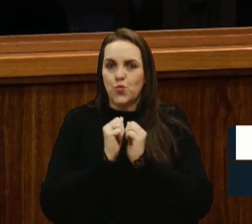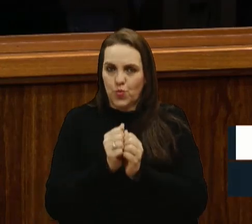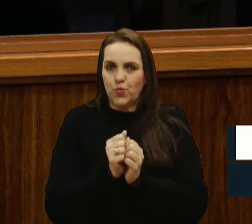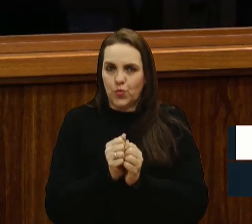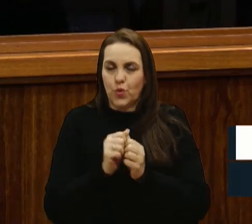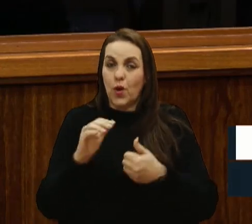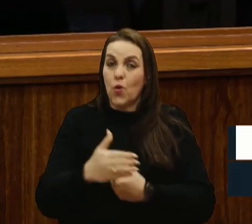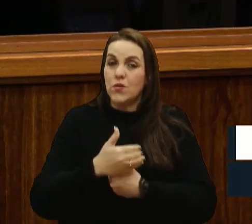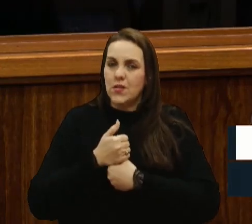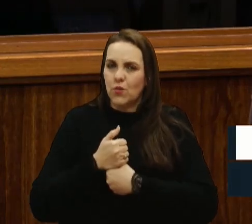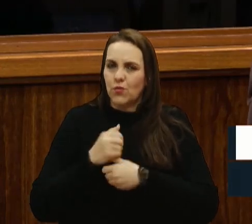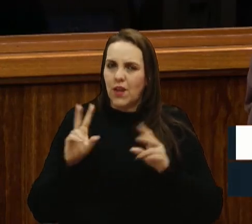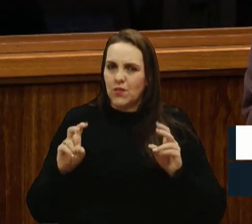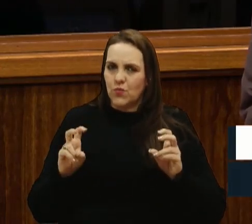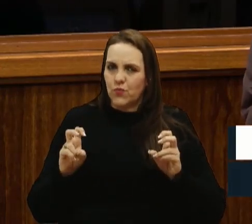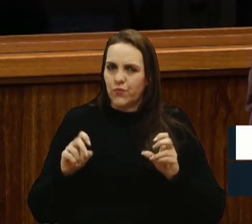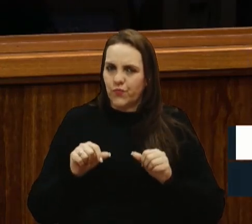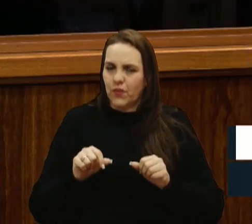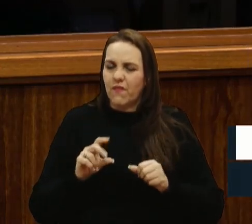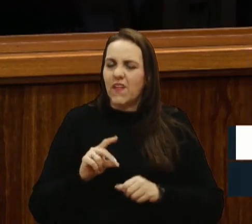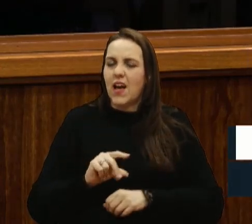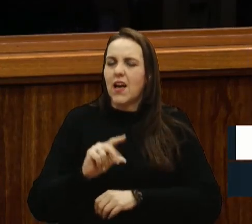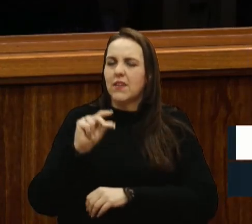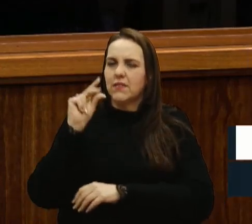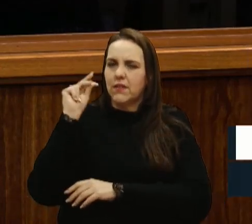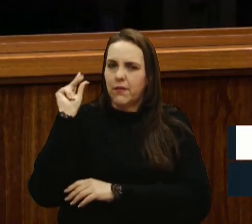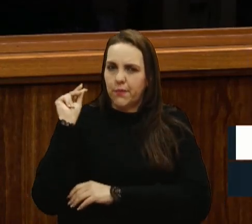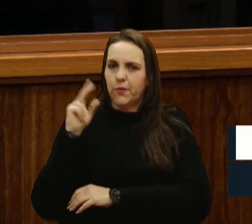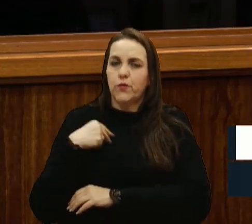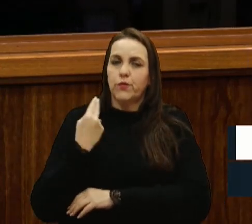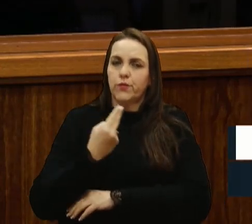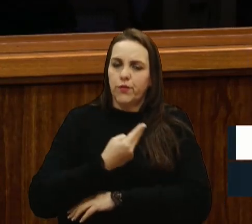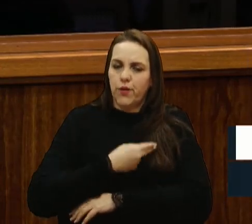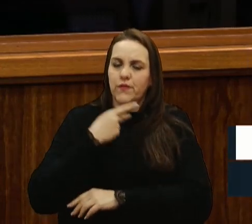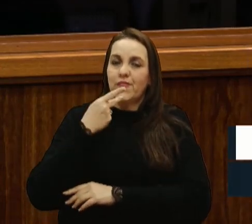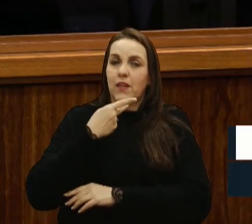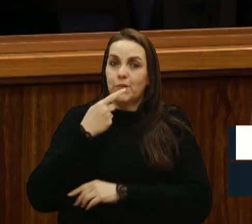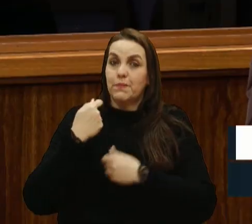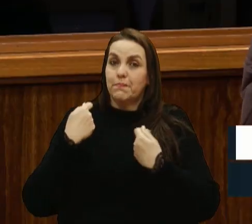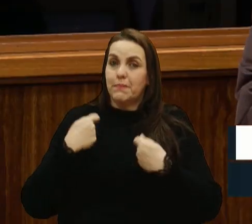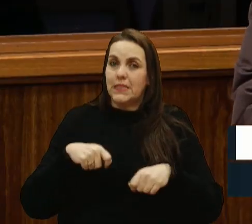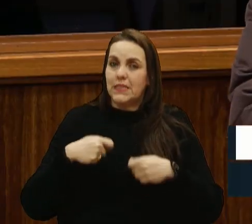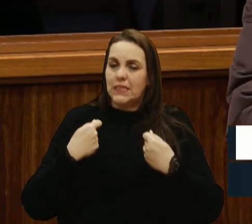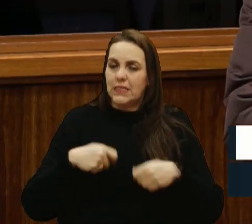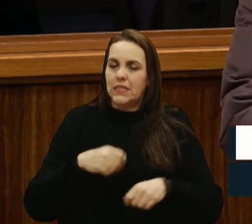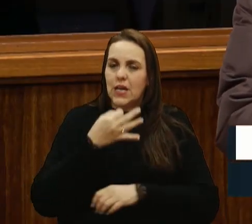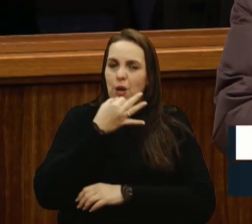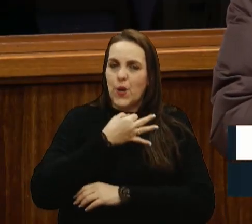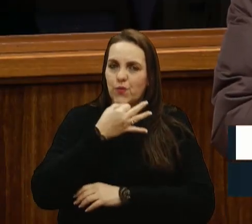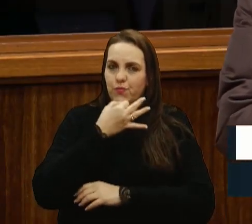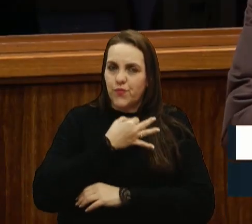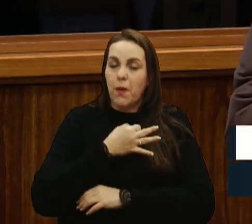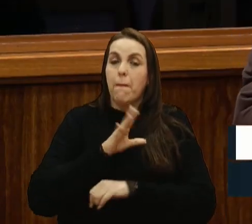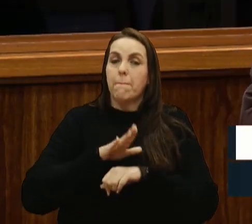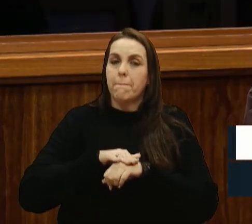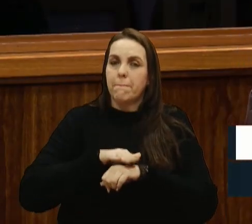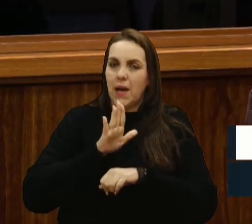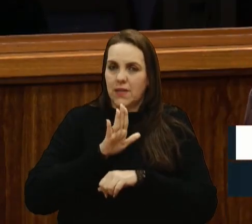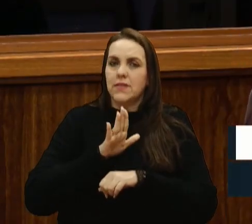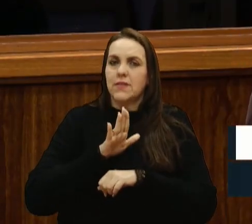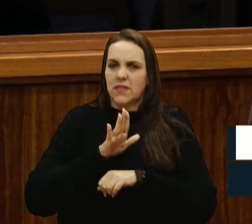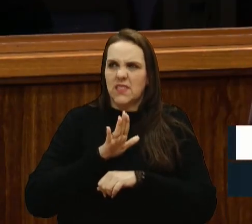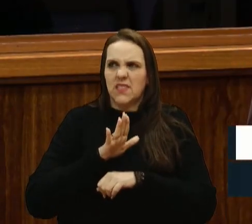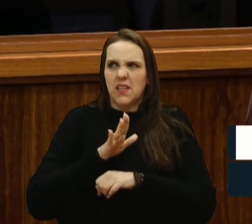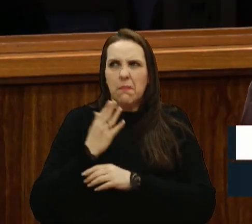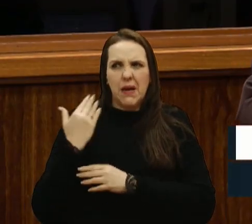conselhos tutelares. Faz muito tempo que a gente fala da necessidade de Caxias ter, era